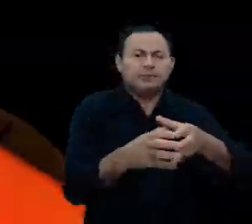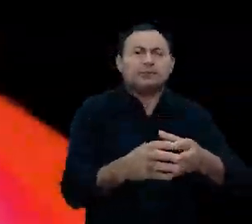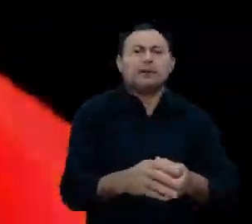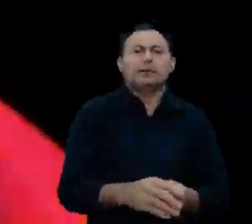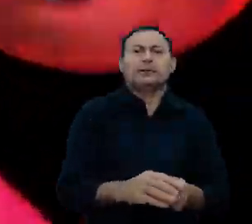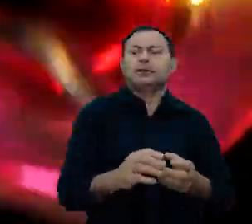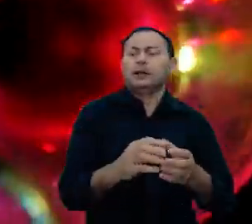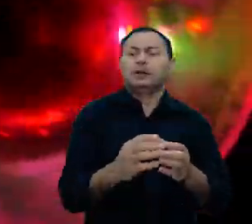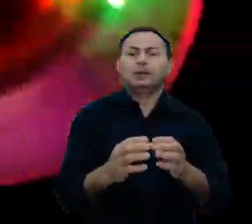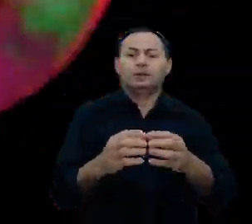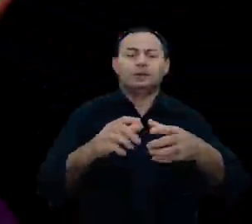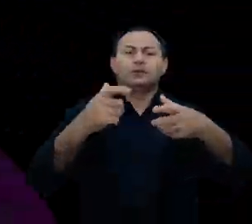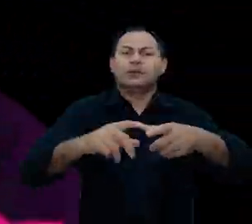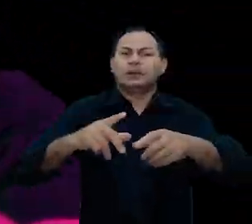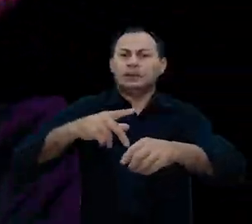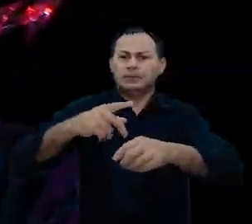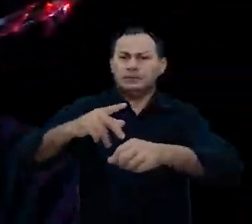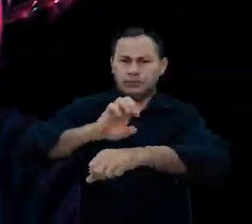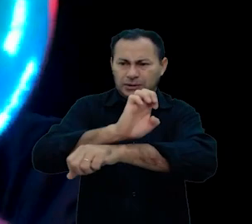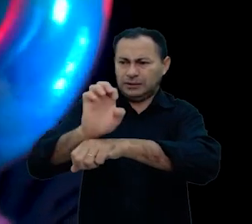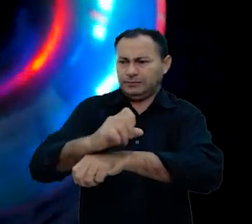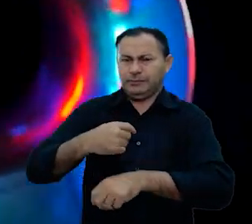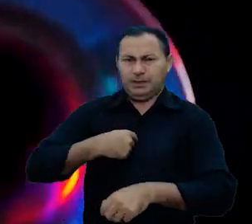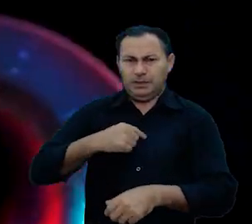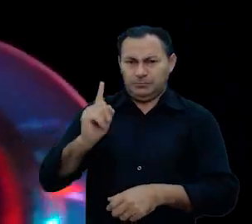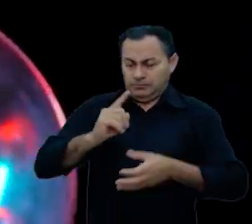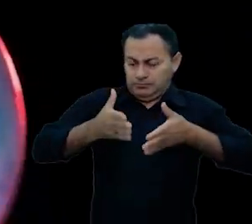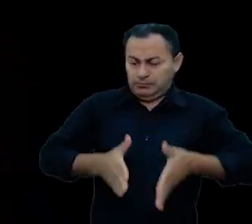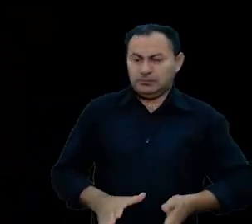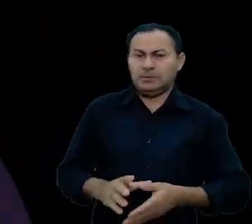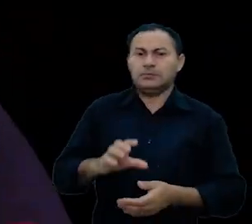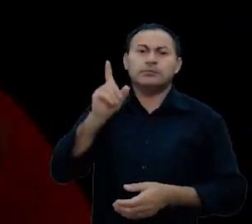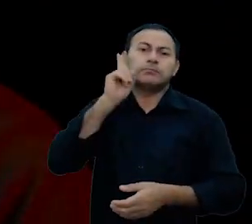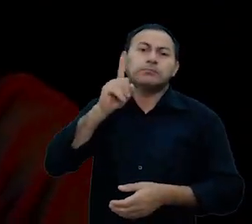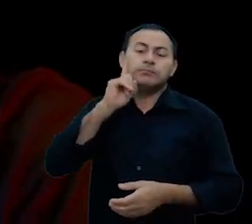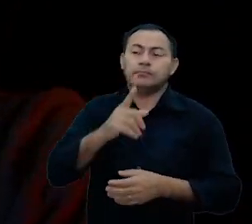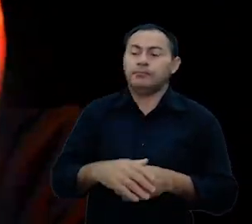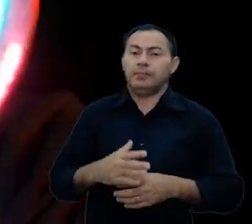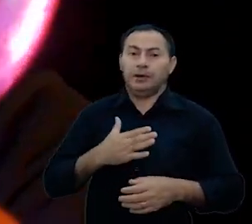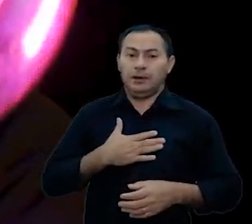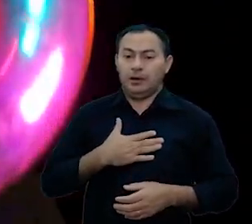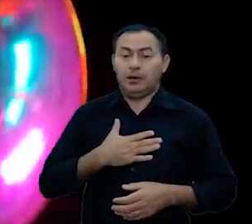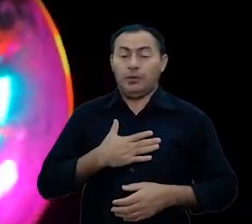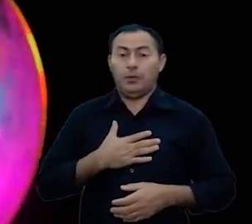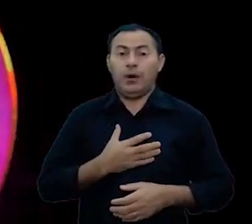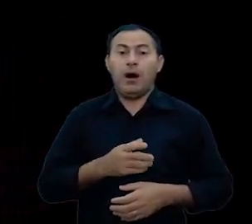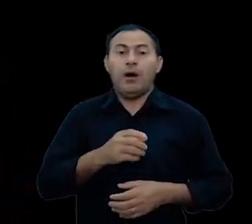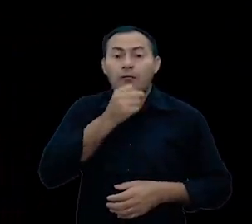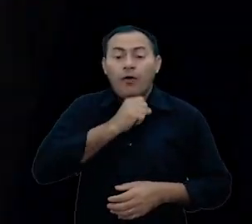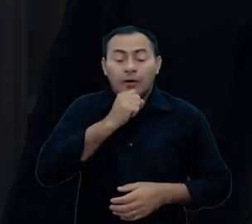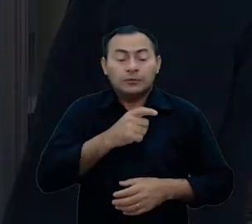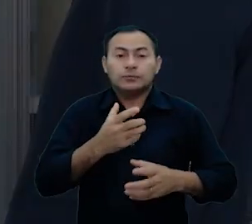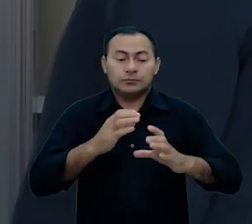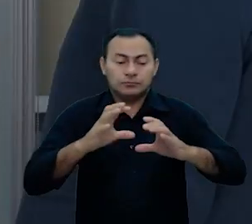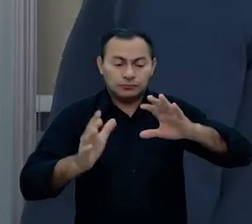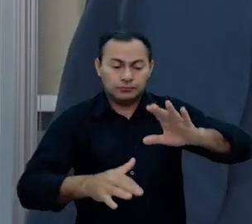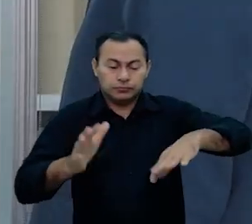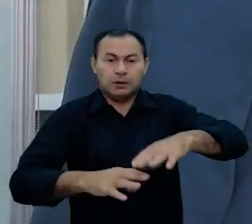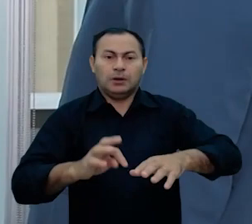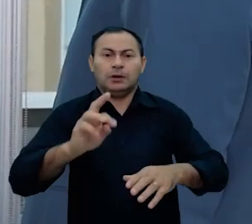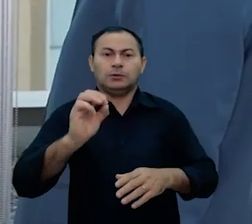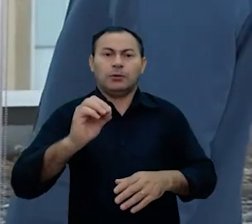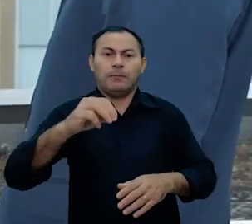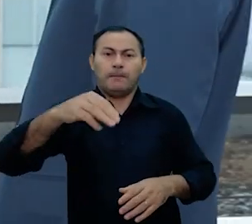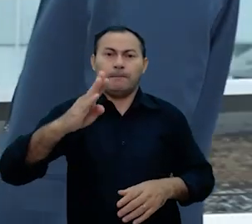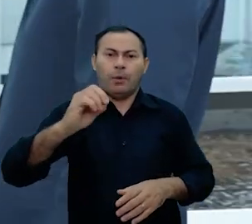do oeste da Pensilvânia. Eu não teria nascido nos Estados Unidos se o meu avô não tocasse trombone. A